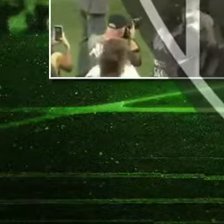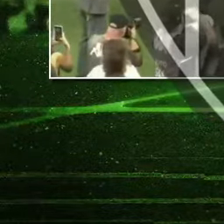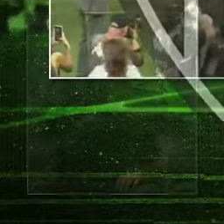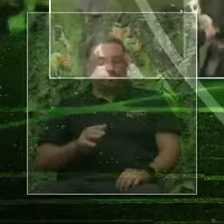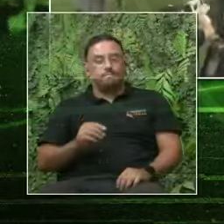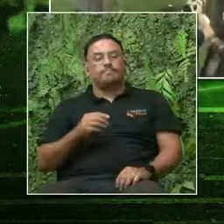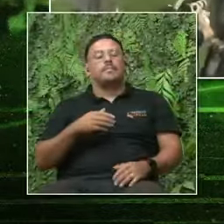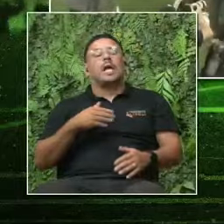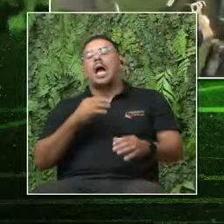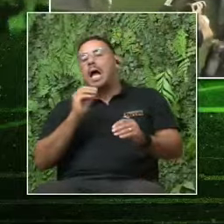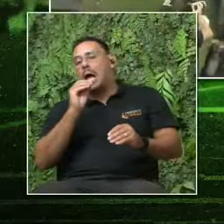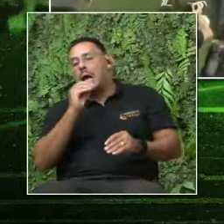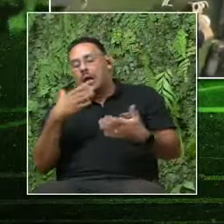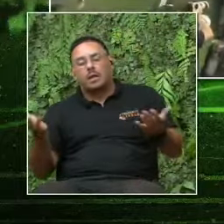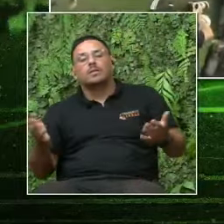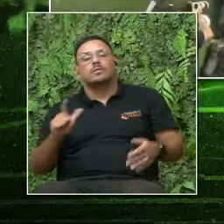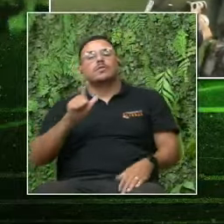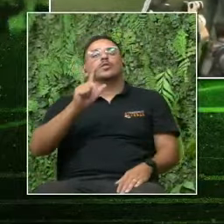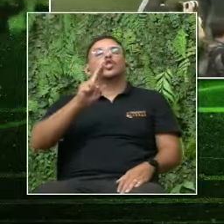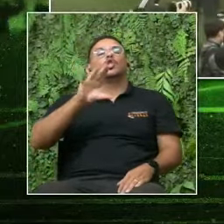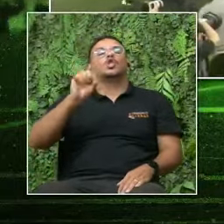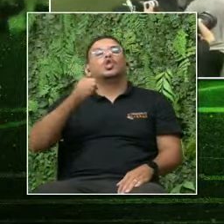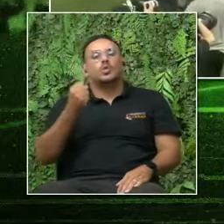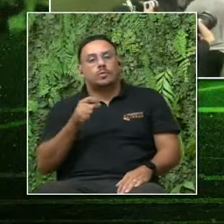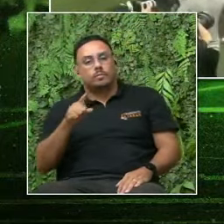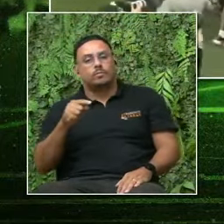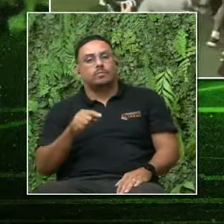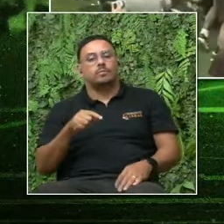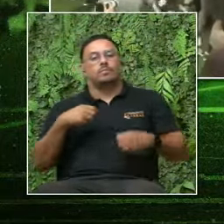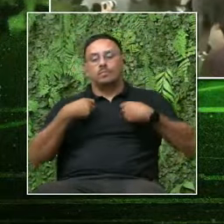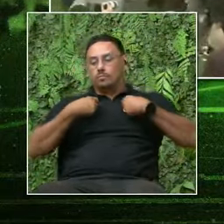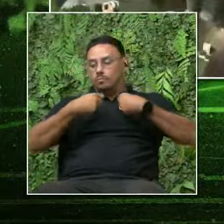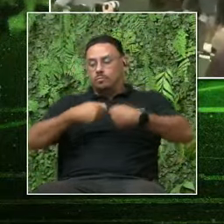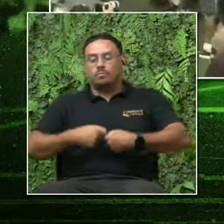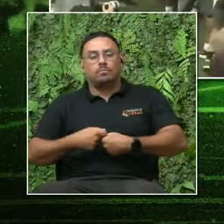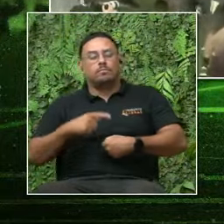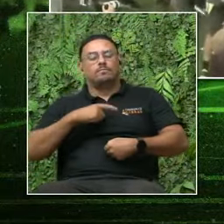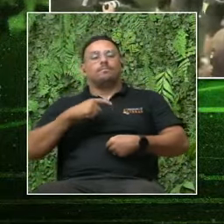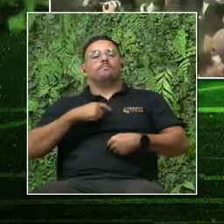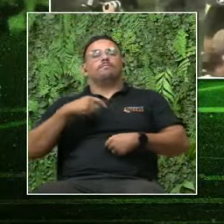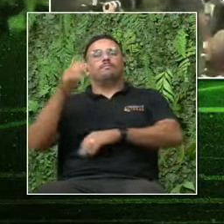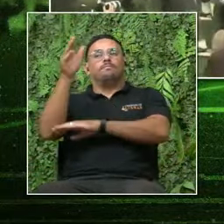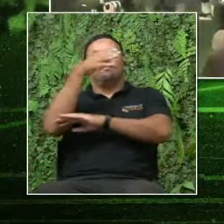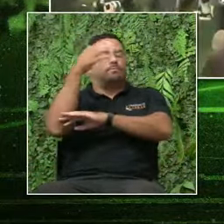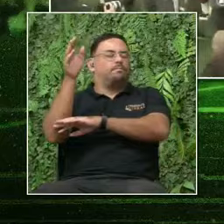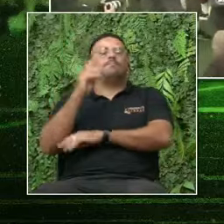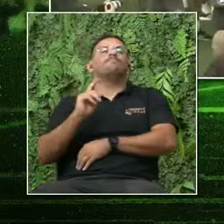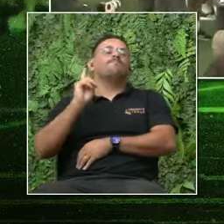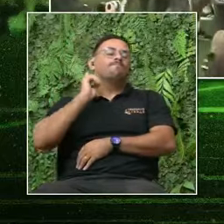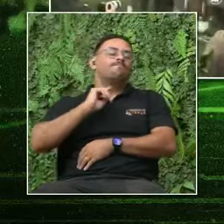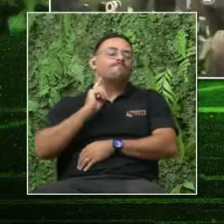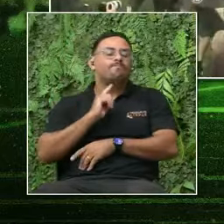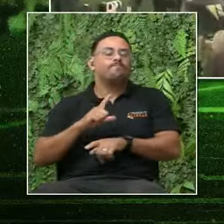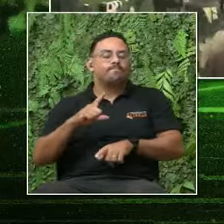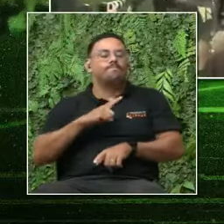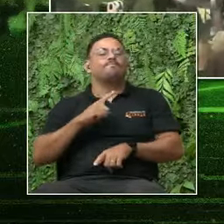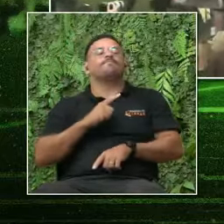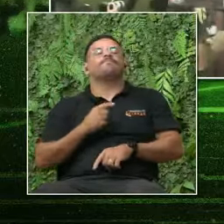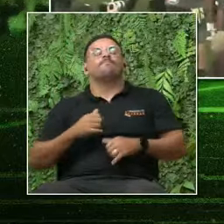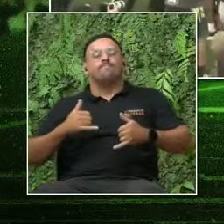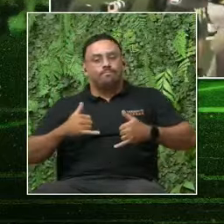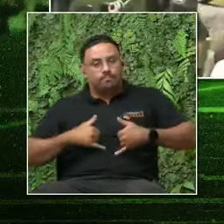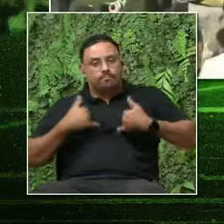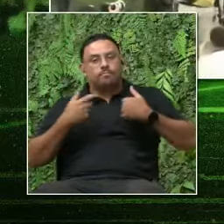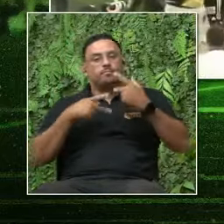não at toa a camisa do Luquinhas Adriano aquele manto da massa tem a bandeira de Minas tem muito orgulho de